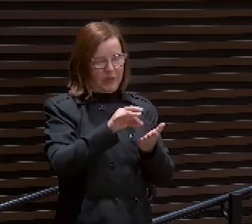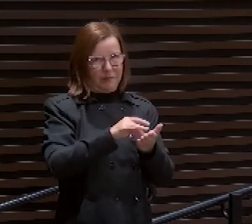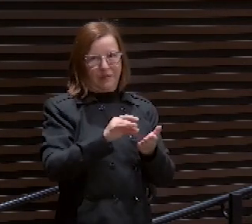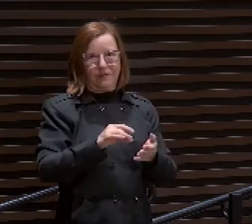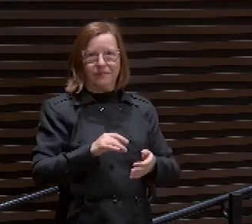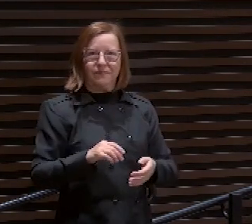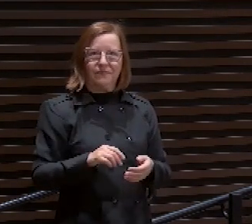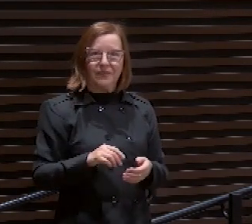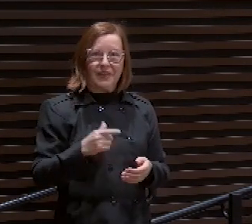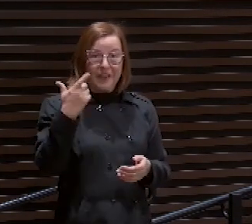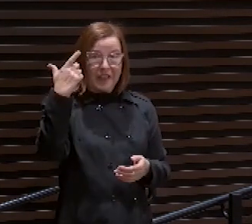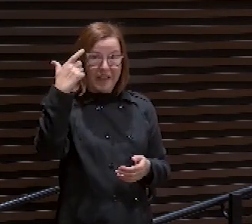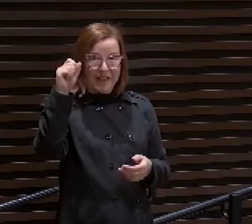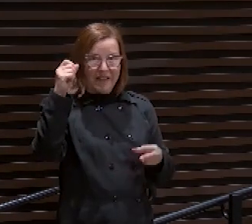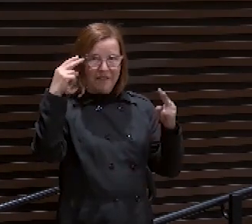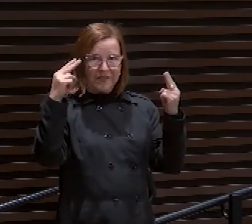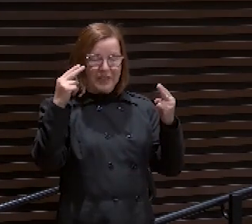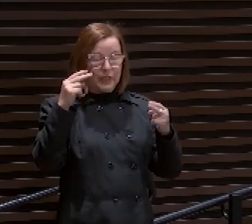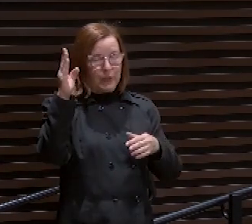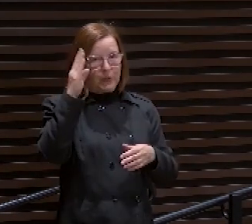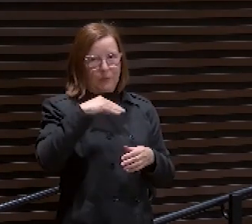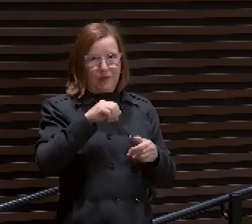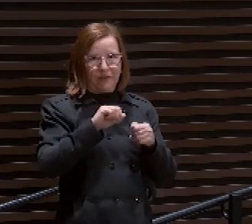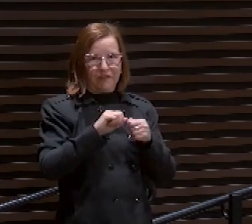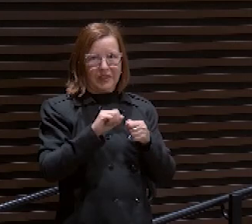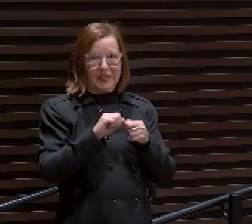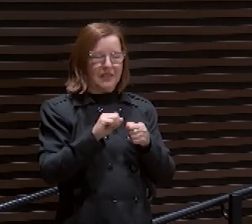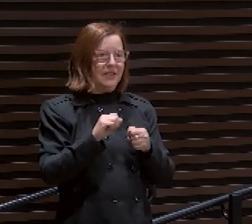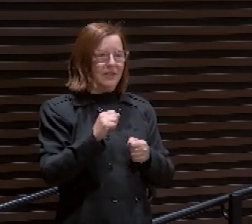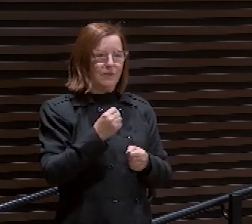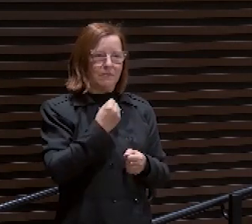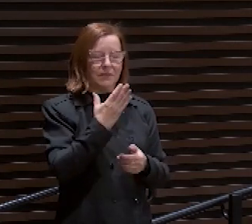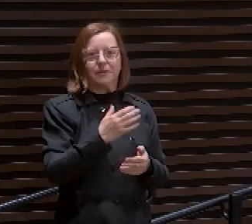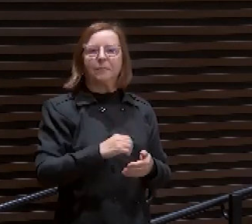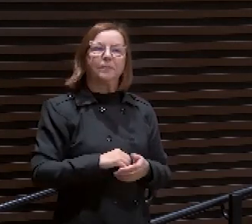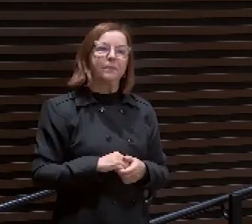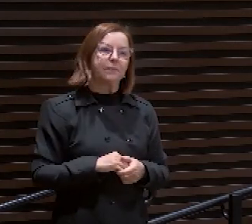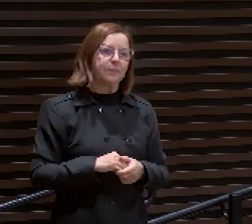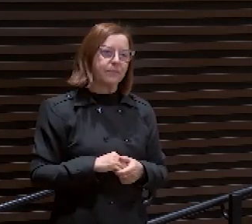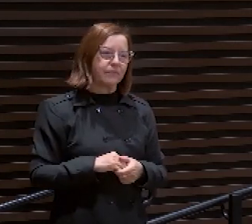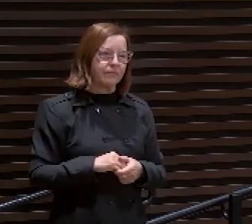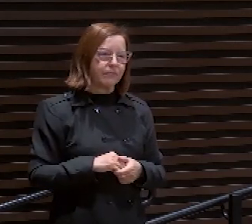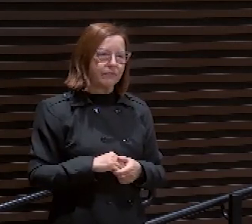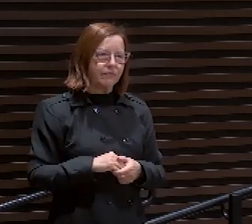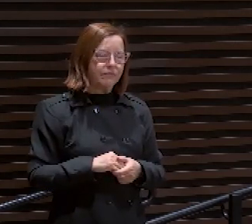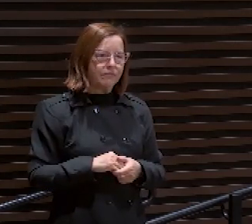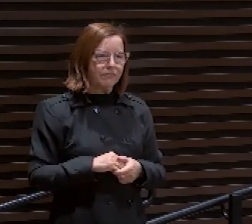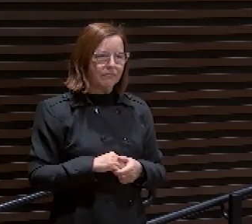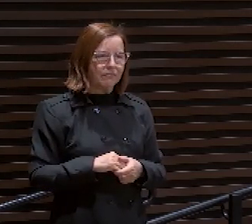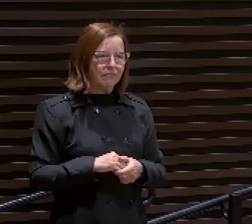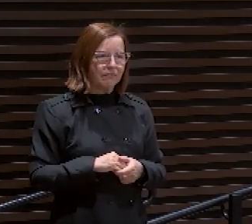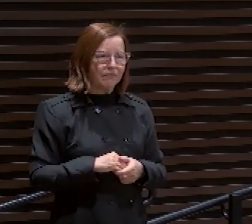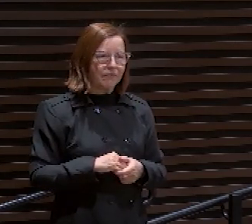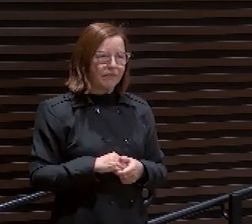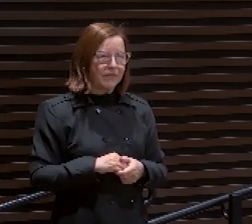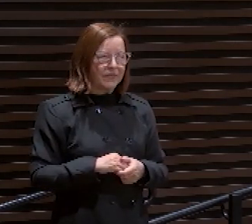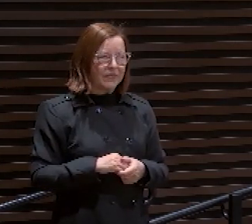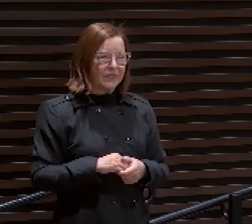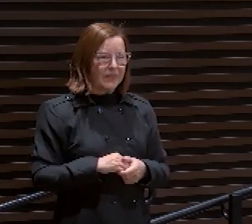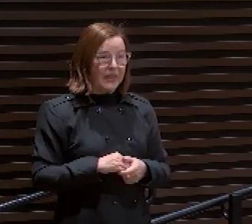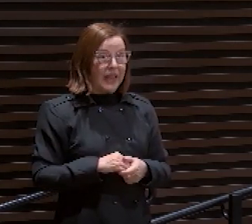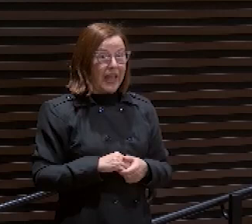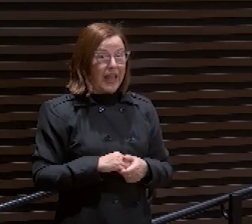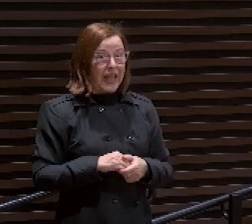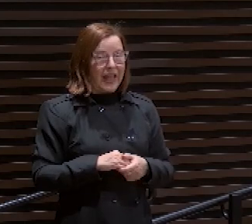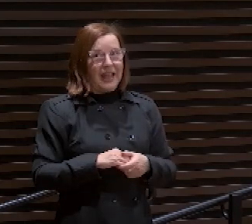Quando nós olhamos ali, quando ele diz dai lugar à ira, é dai lugar à ira de Deus. Porque a ele pertence a vingança. Eu já vi